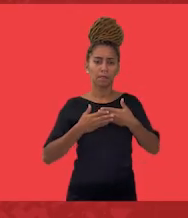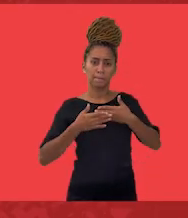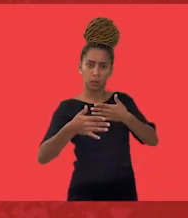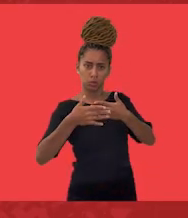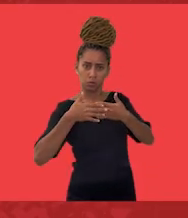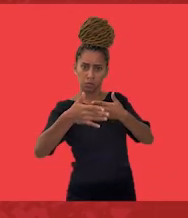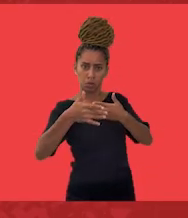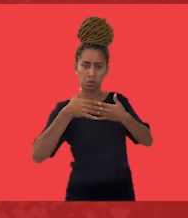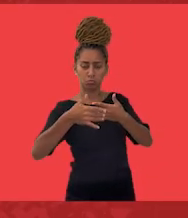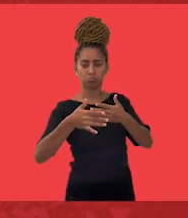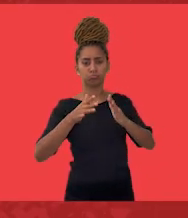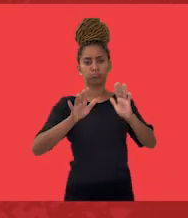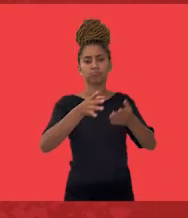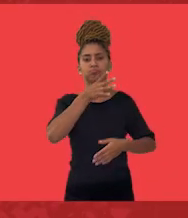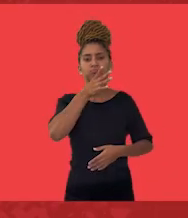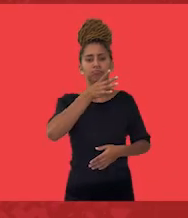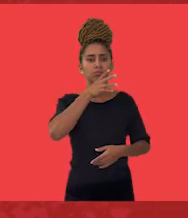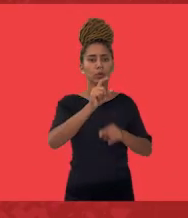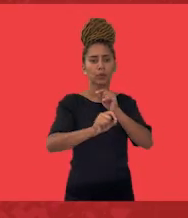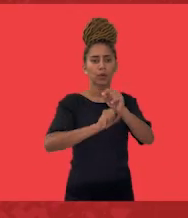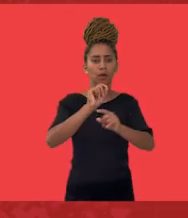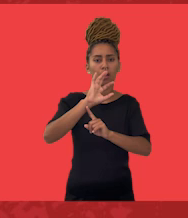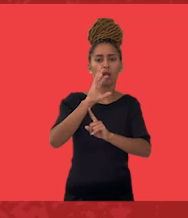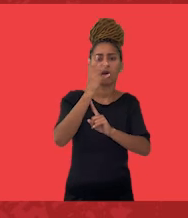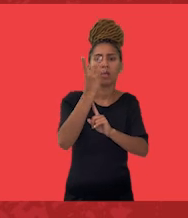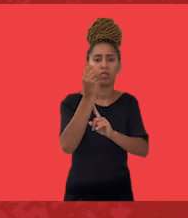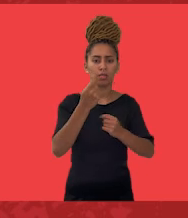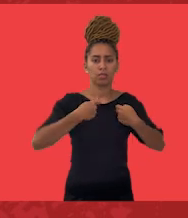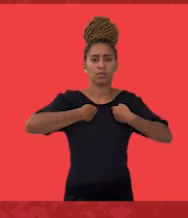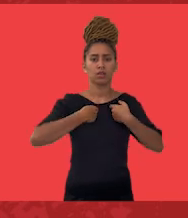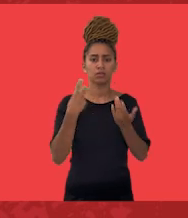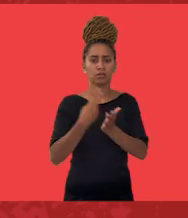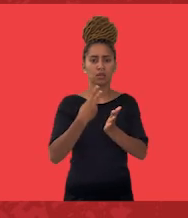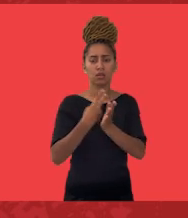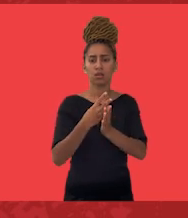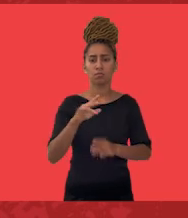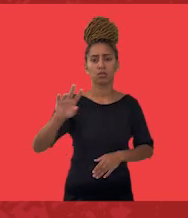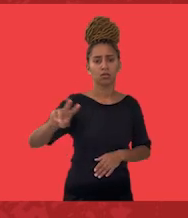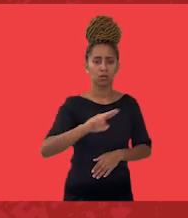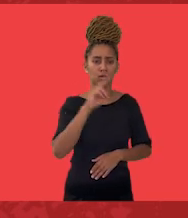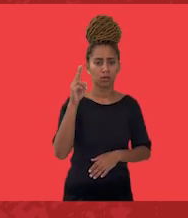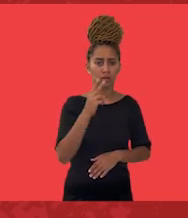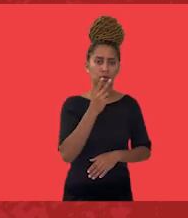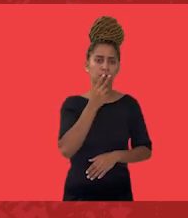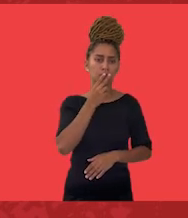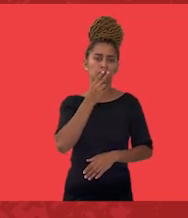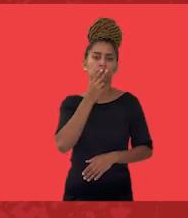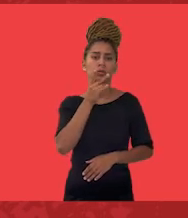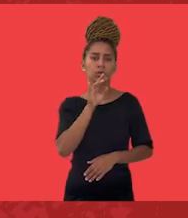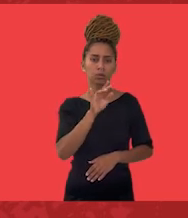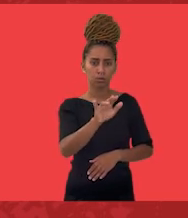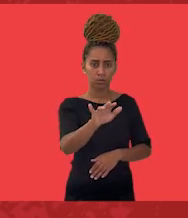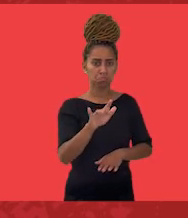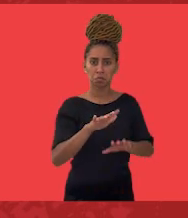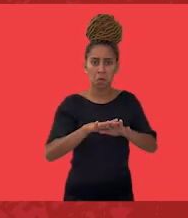veloz, agora. Escreveu certa vez Priscila em seu espírito nômade que fugiria de